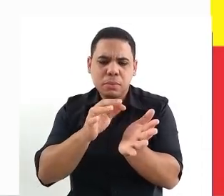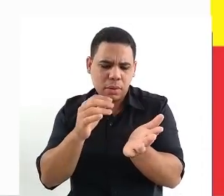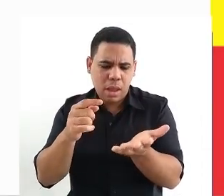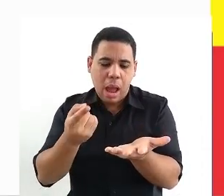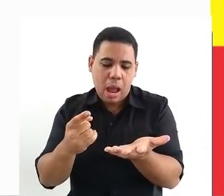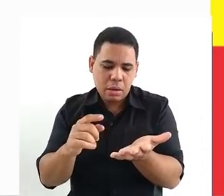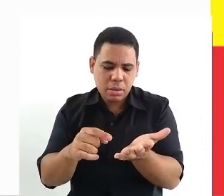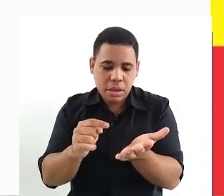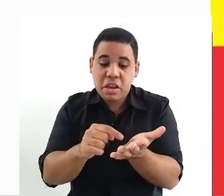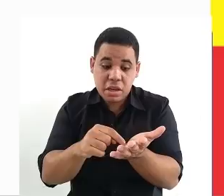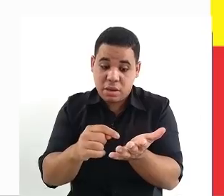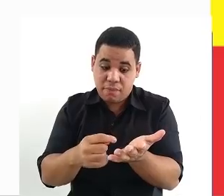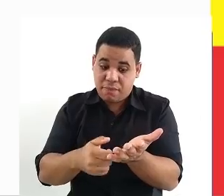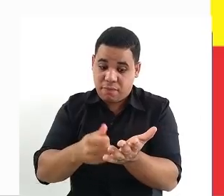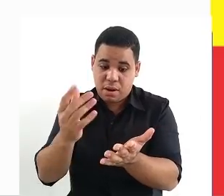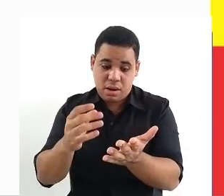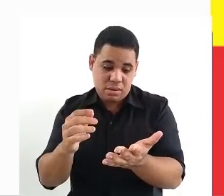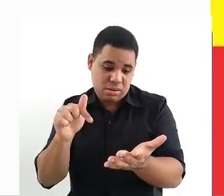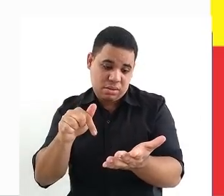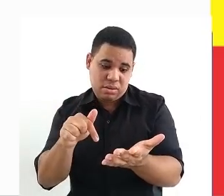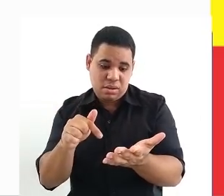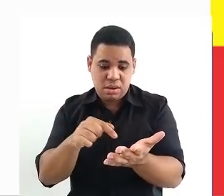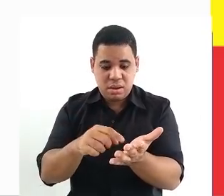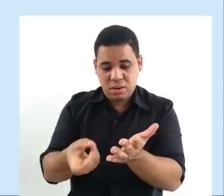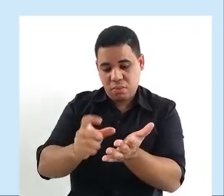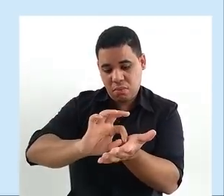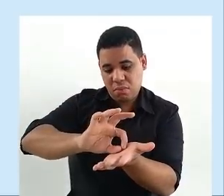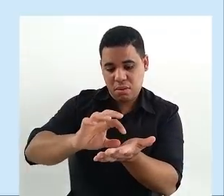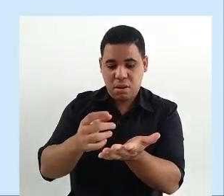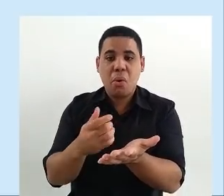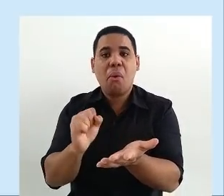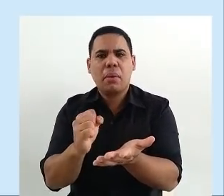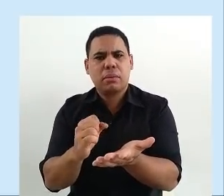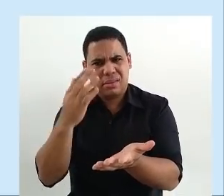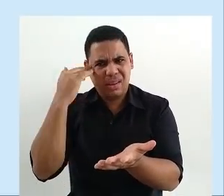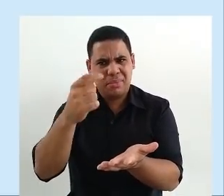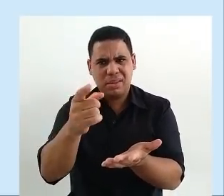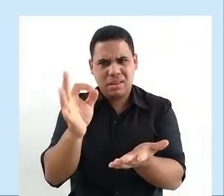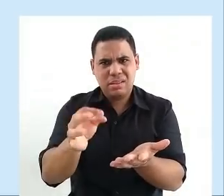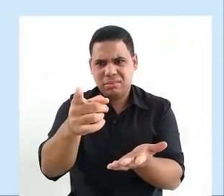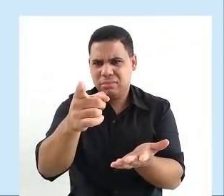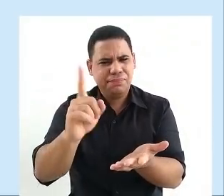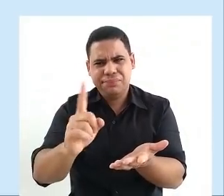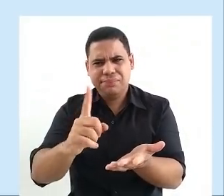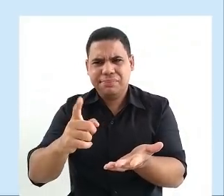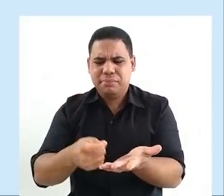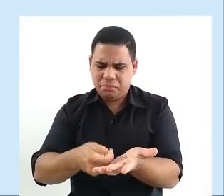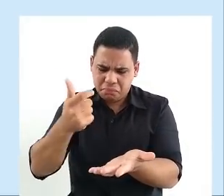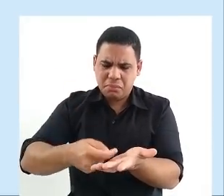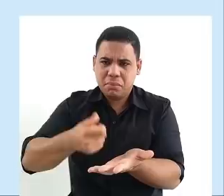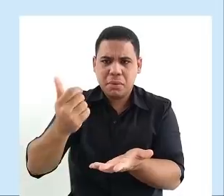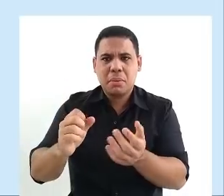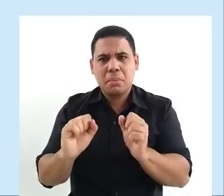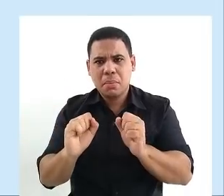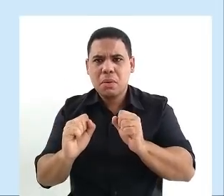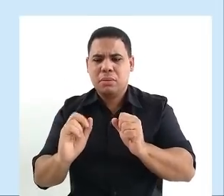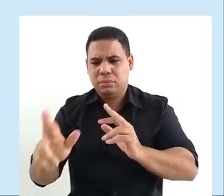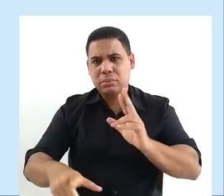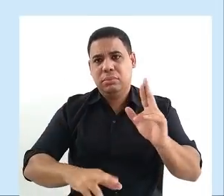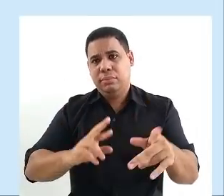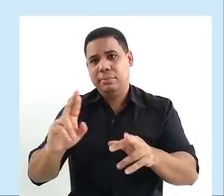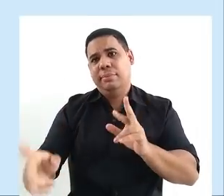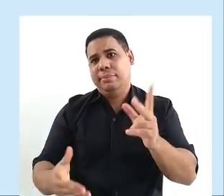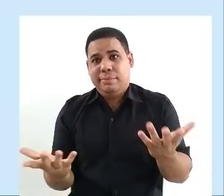exemplos, são experimentos aleatórios. Aquilo que a gente pode repetir várias vezes e mesmo assim